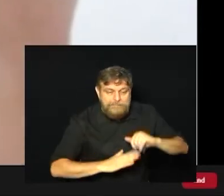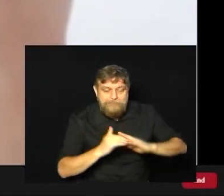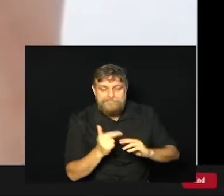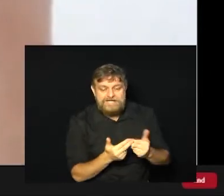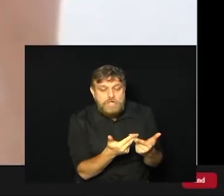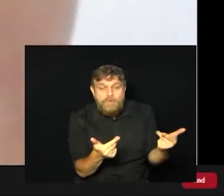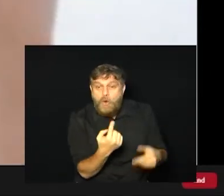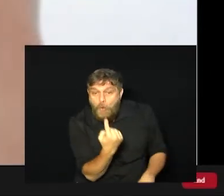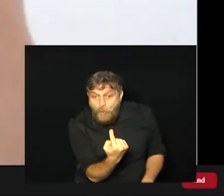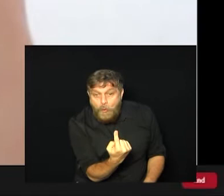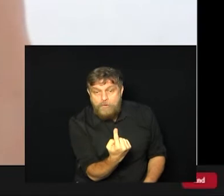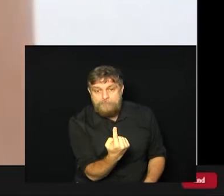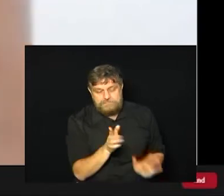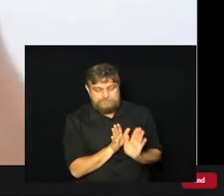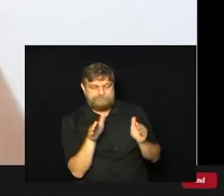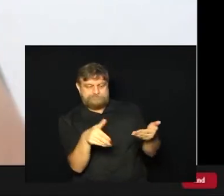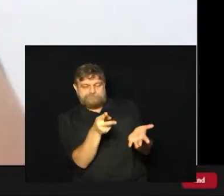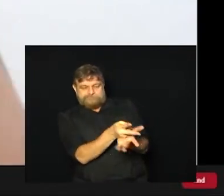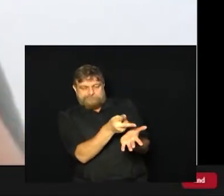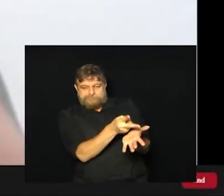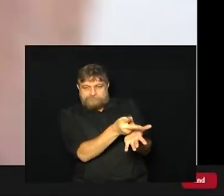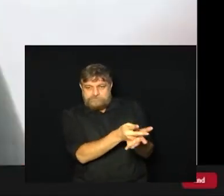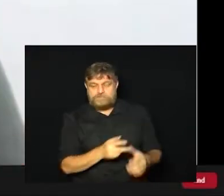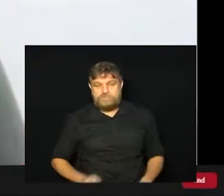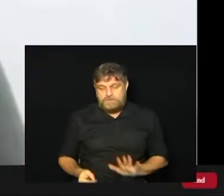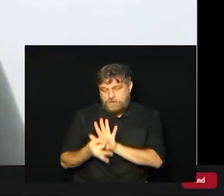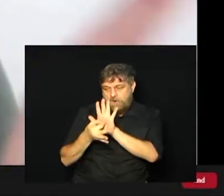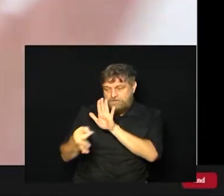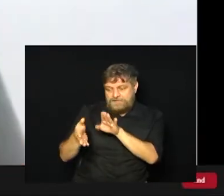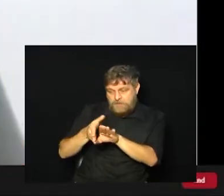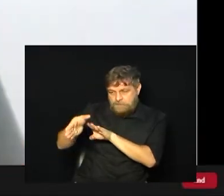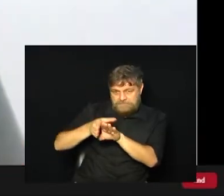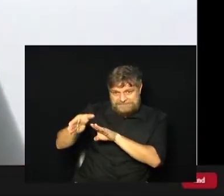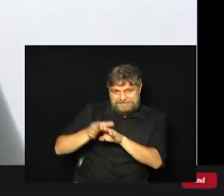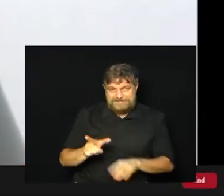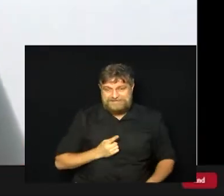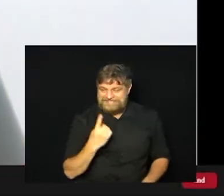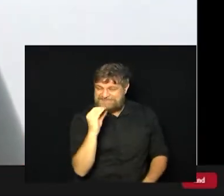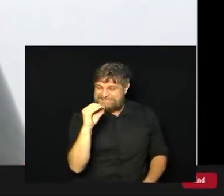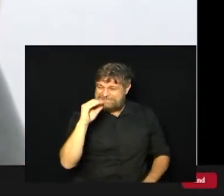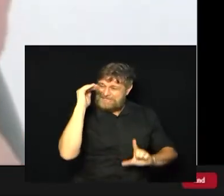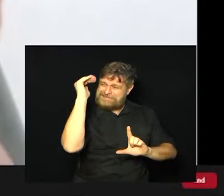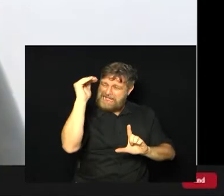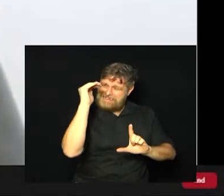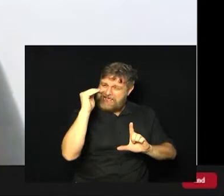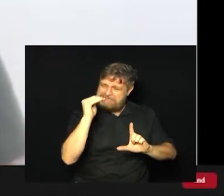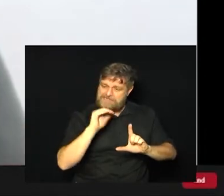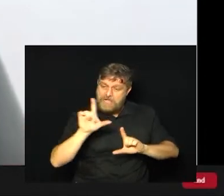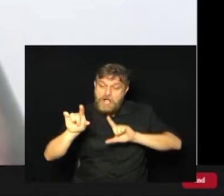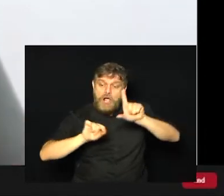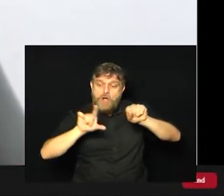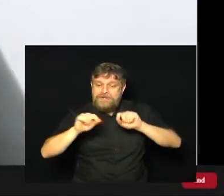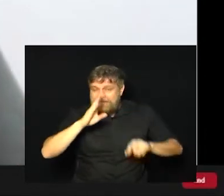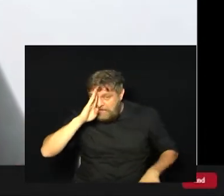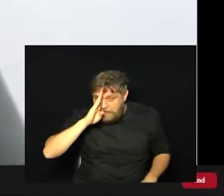única decisão por vez. Então, a sugestão aqui é, das suas 100 metas, a gente vai ter que priorizar. A hora